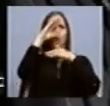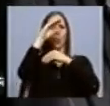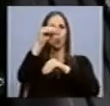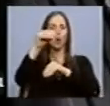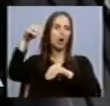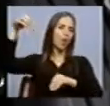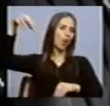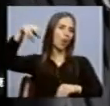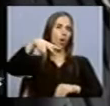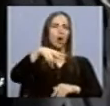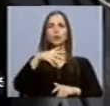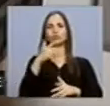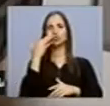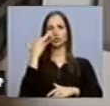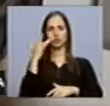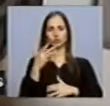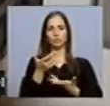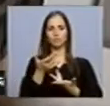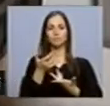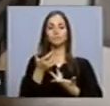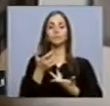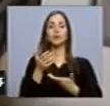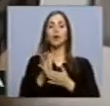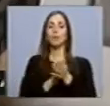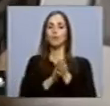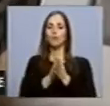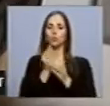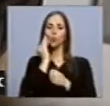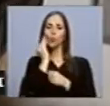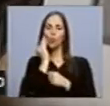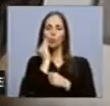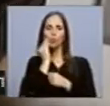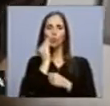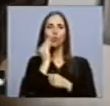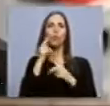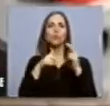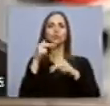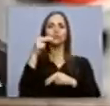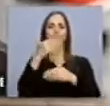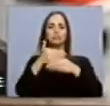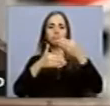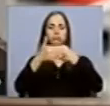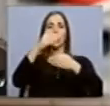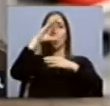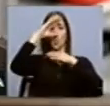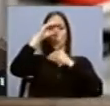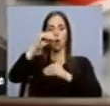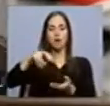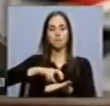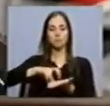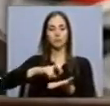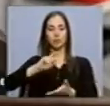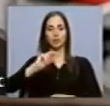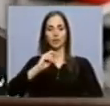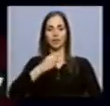Portanto, eles simularam como seria a construção de um tijolo na própria Lua, utilizando uma impressora 3D, que é esta que